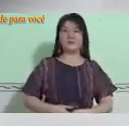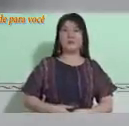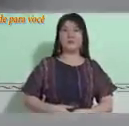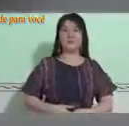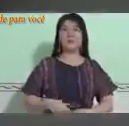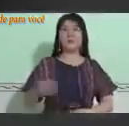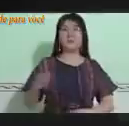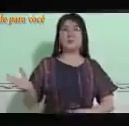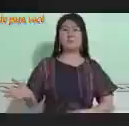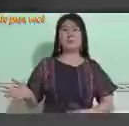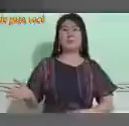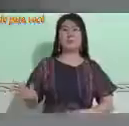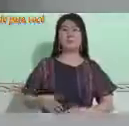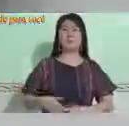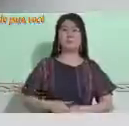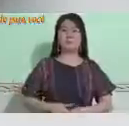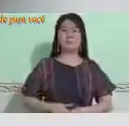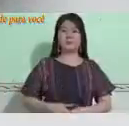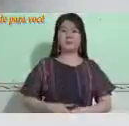menstruação.